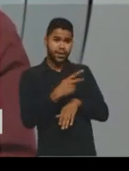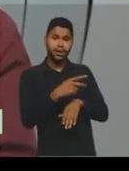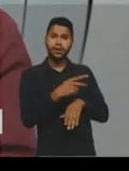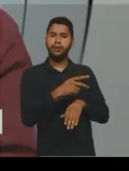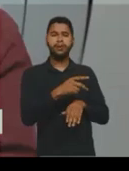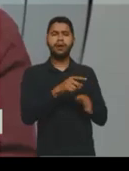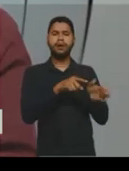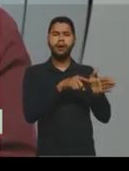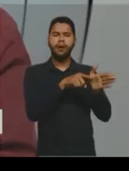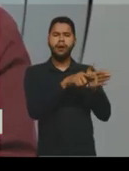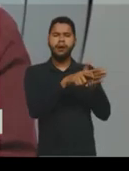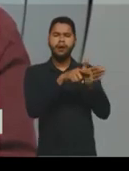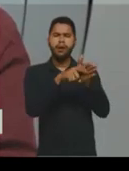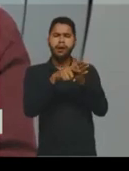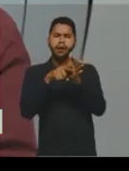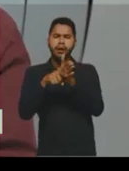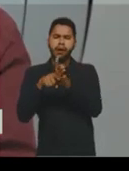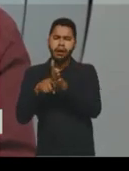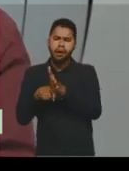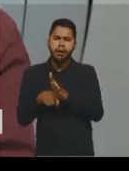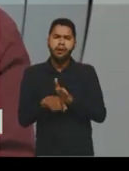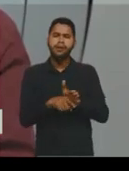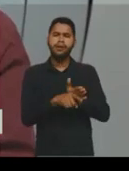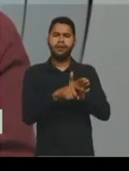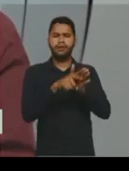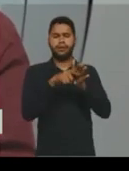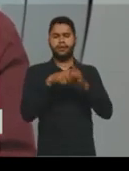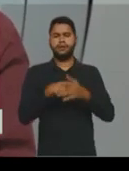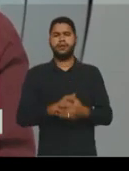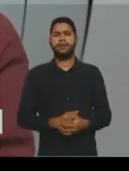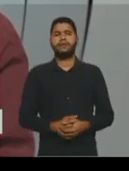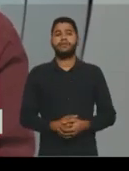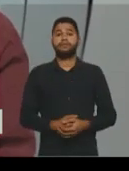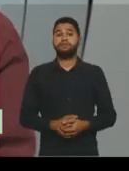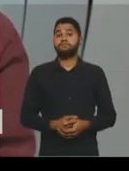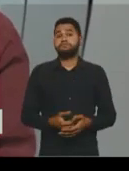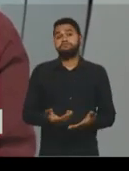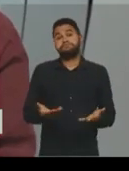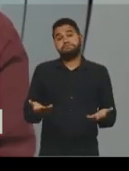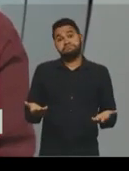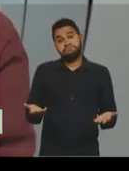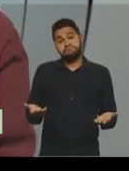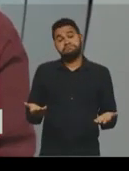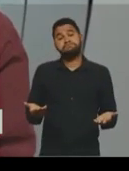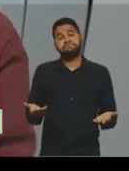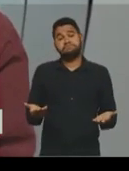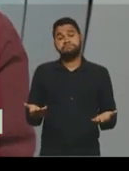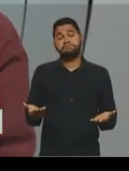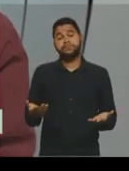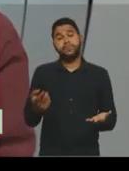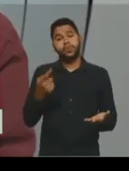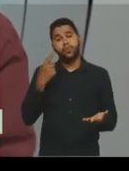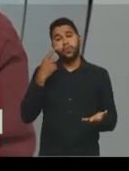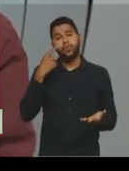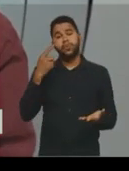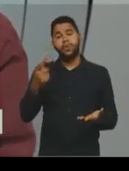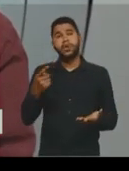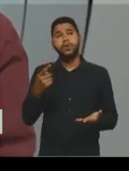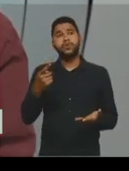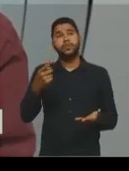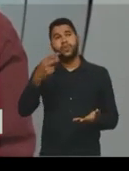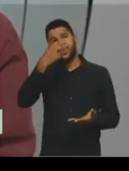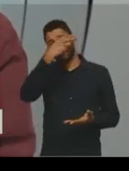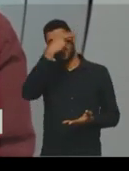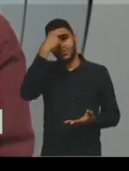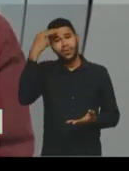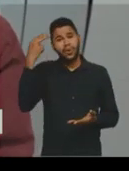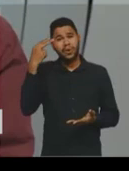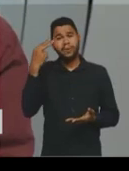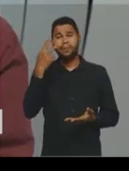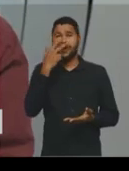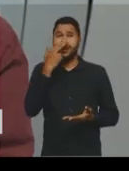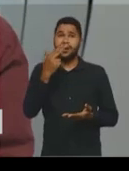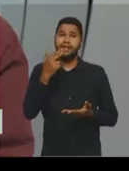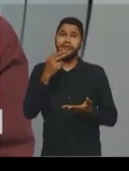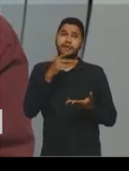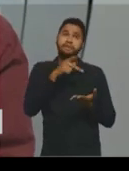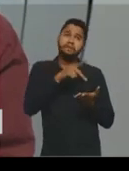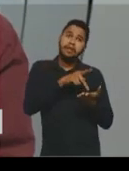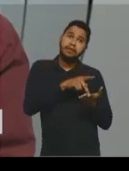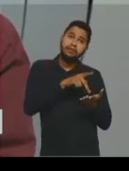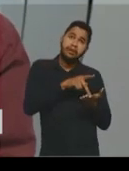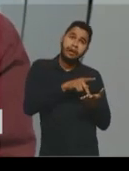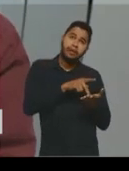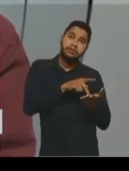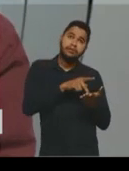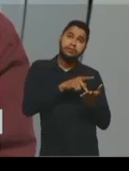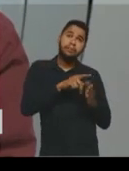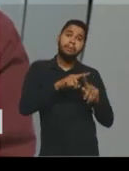pesquisas, é os algoritmos de pesquisa. Então, eu vejo o estereótipo como uma meia-verdade. Então, uma meia-verdade é mais